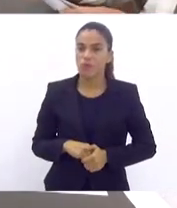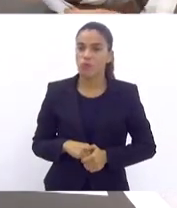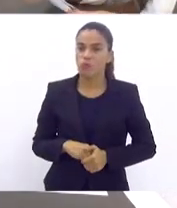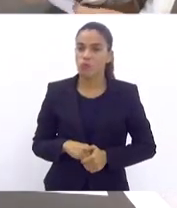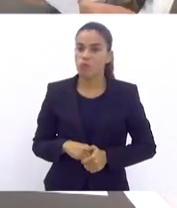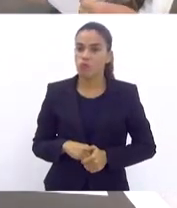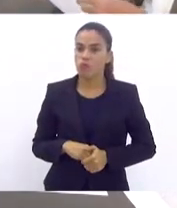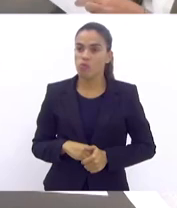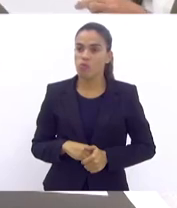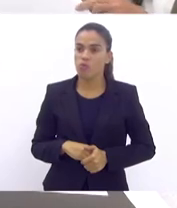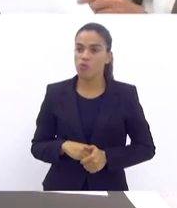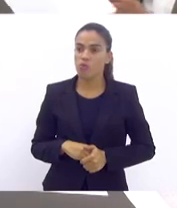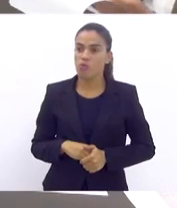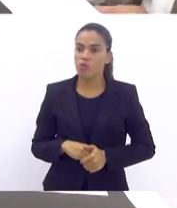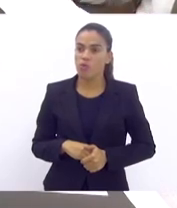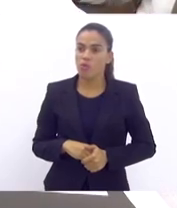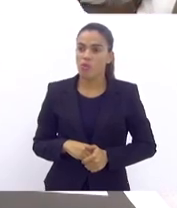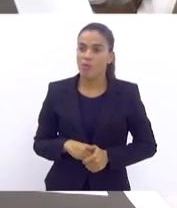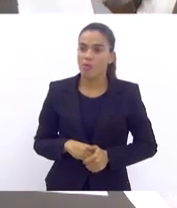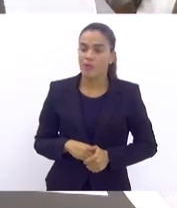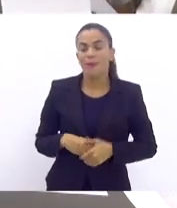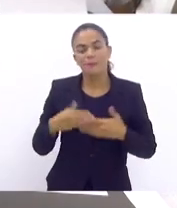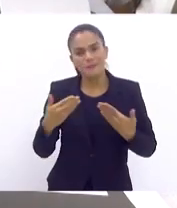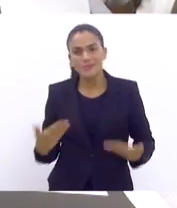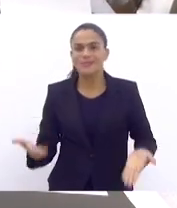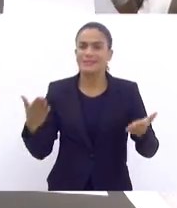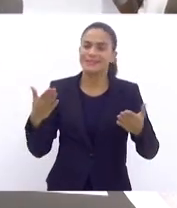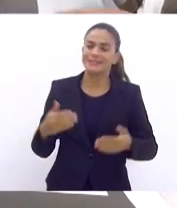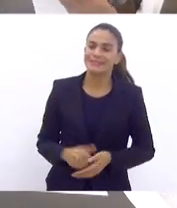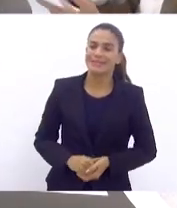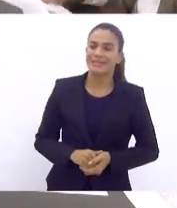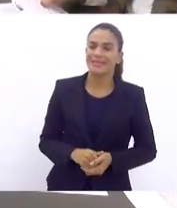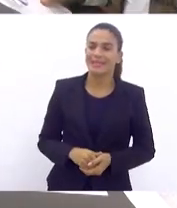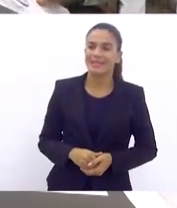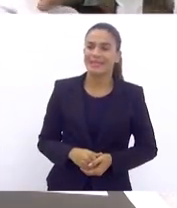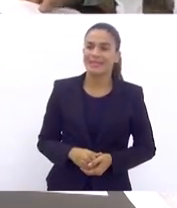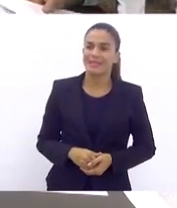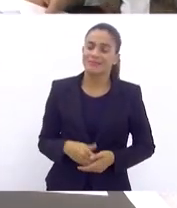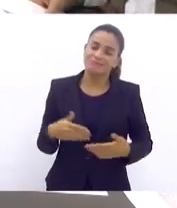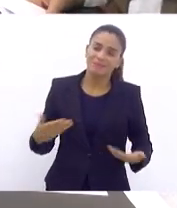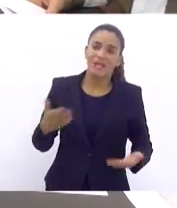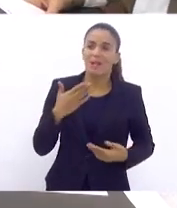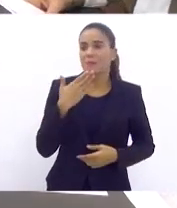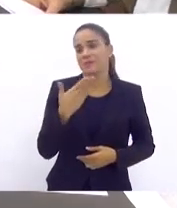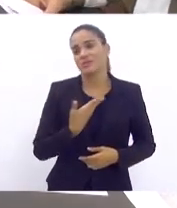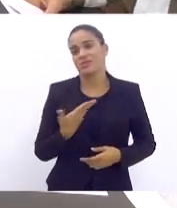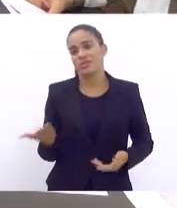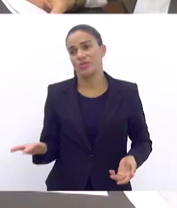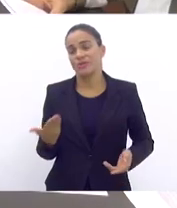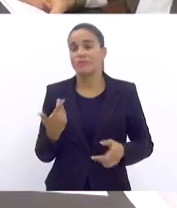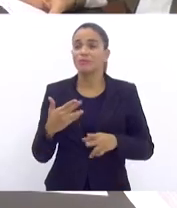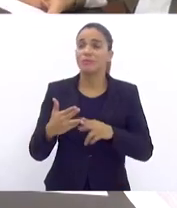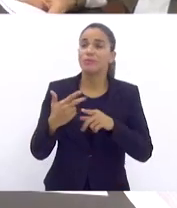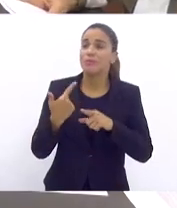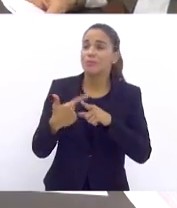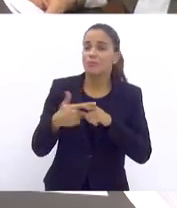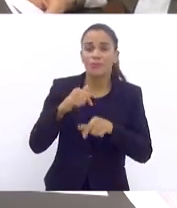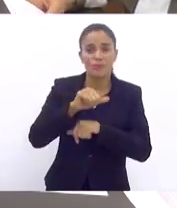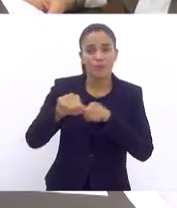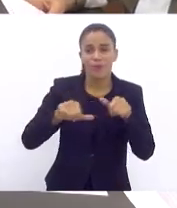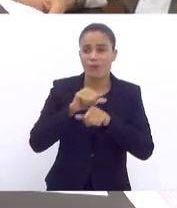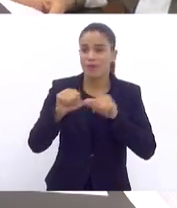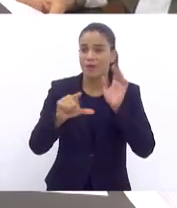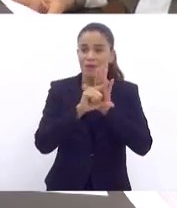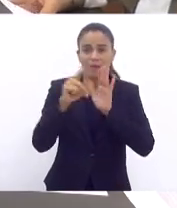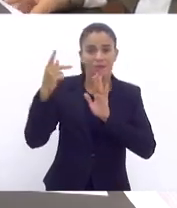retirado de pauta Pois é mas ele pediu porque tá modificando uma lei dele ele